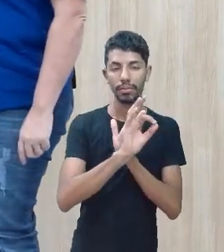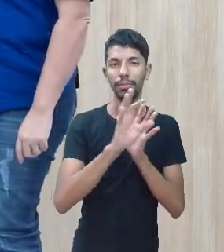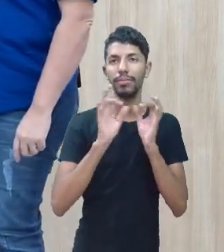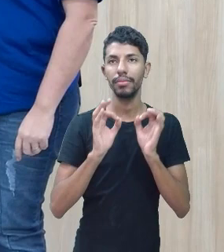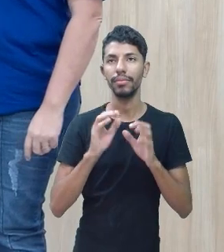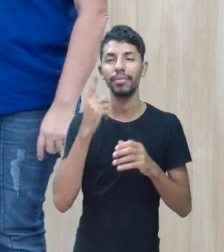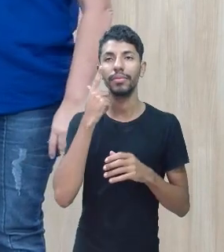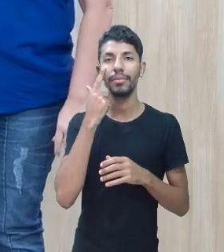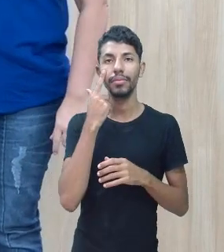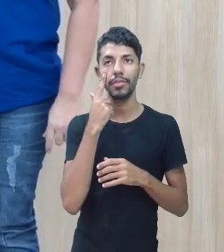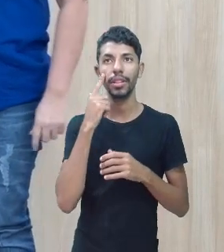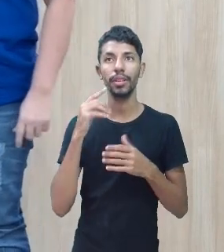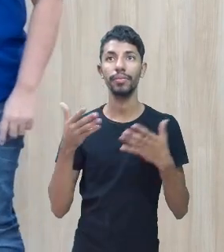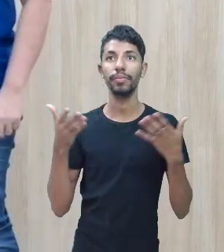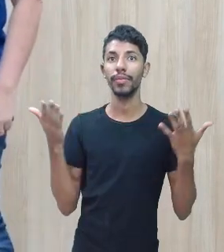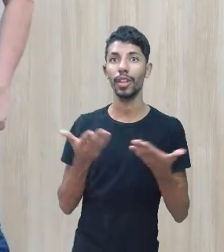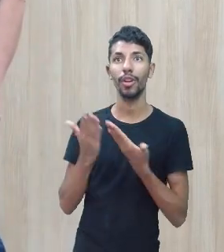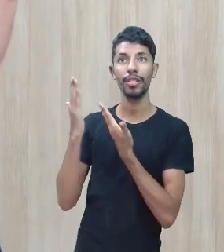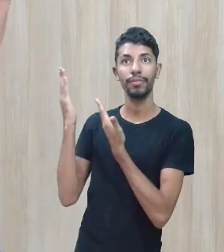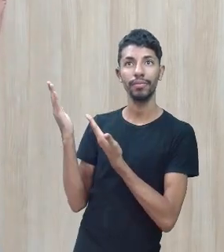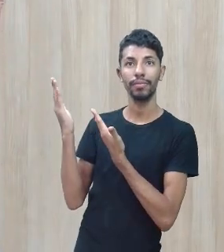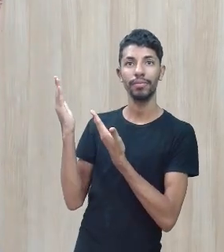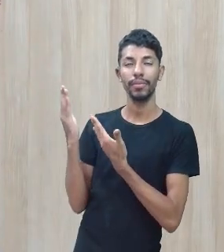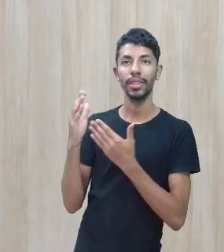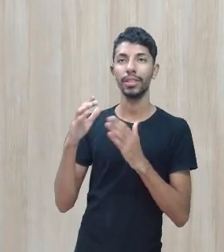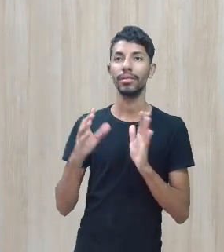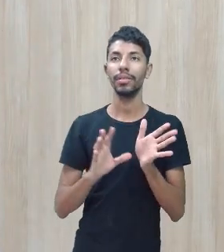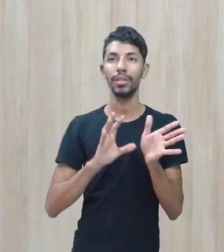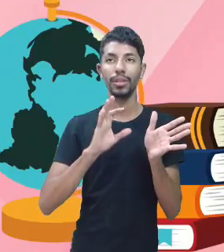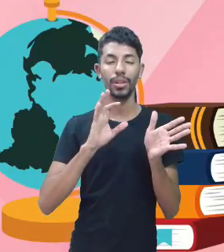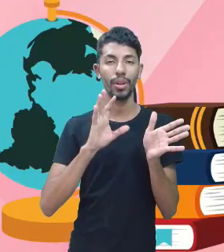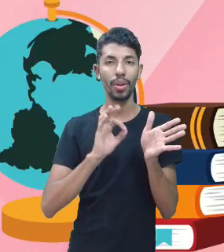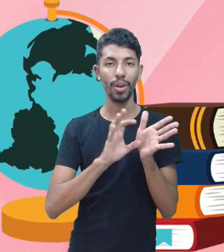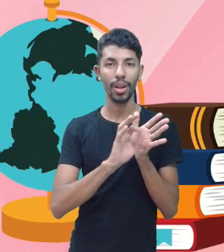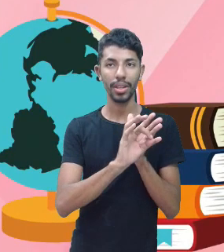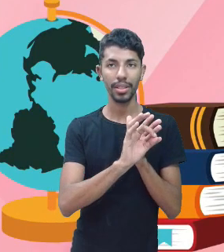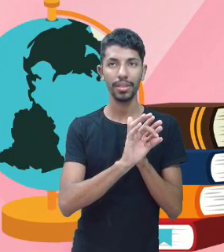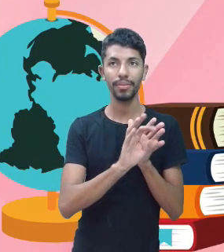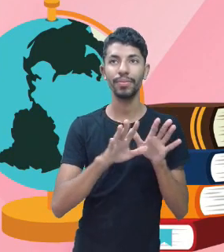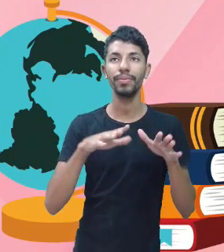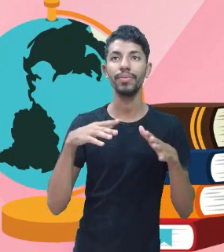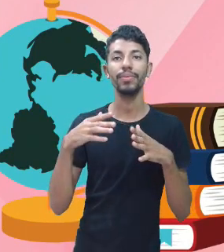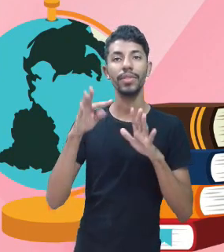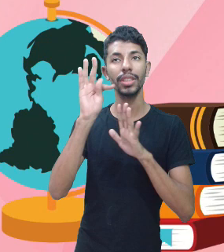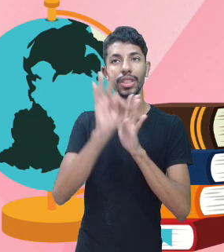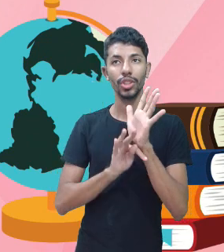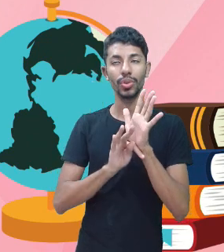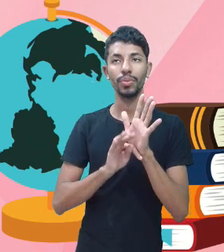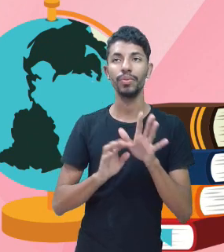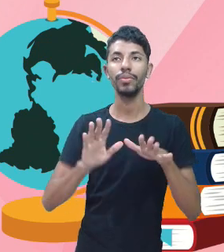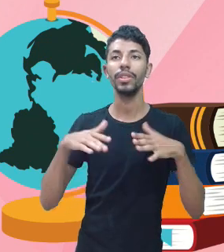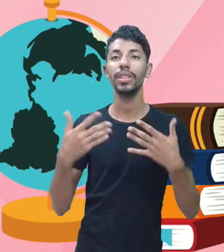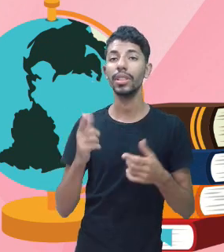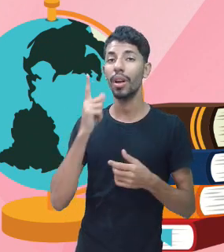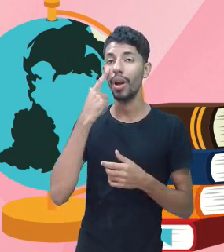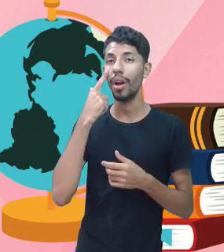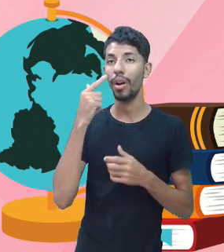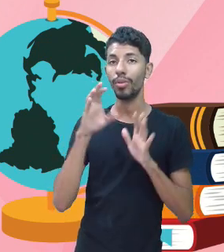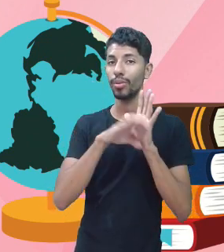Coesão textual está aí agora o conceito. Vamos ver? É interessante, porque nesse processo